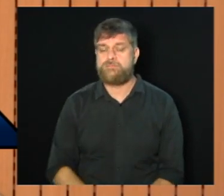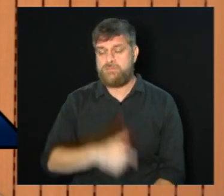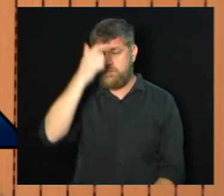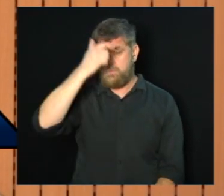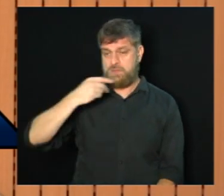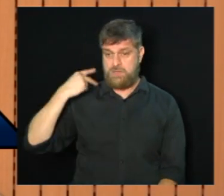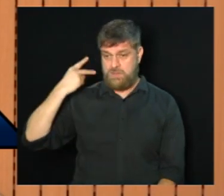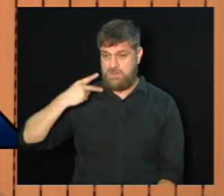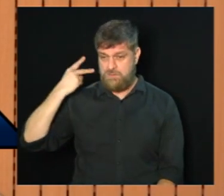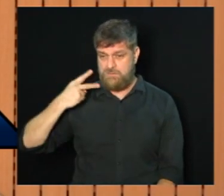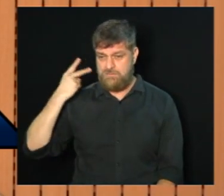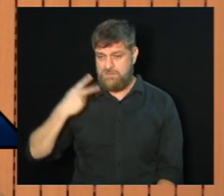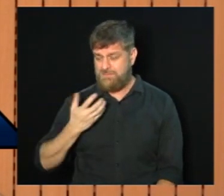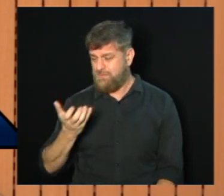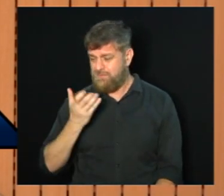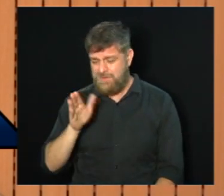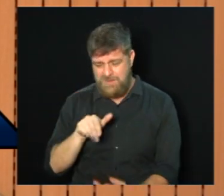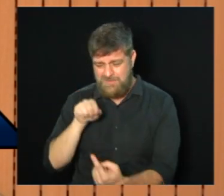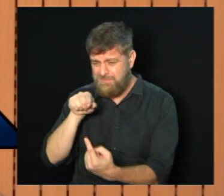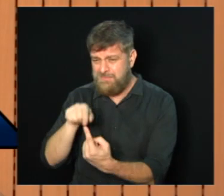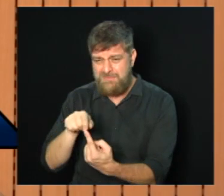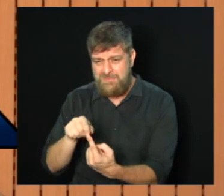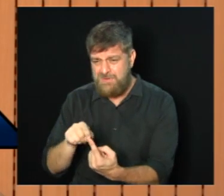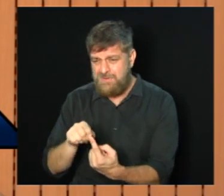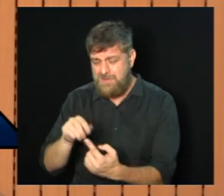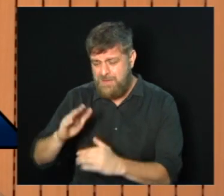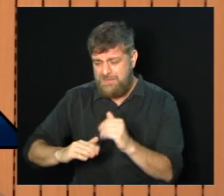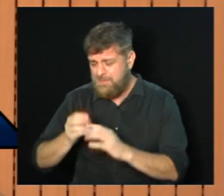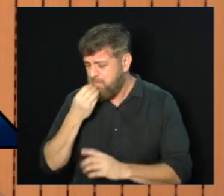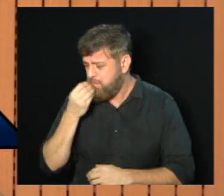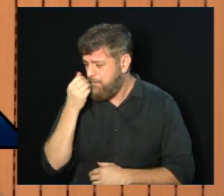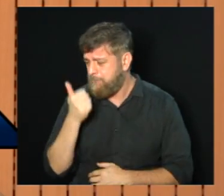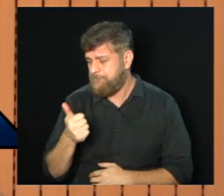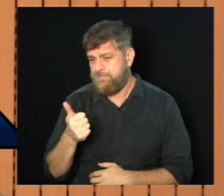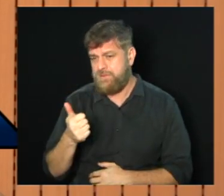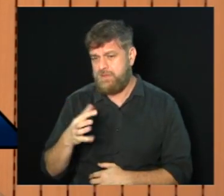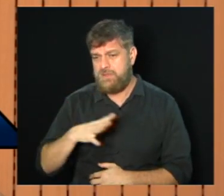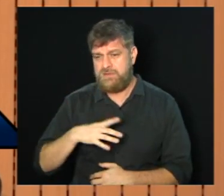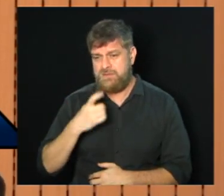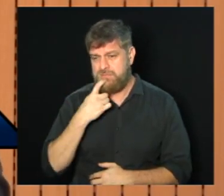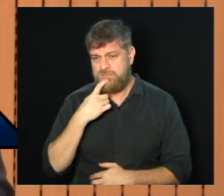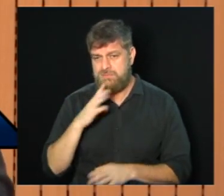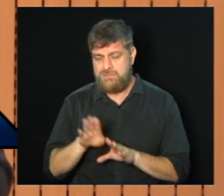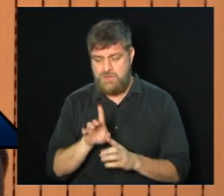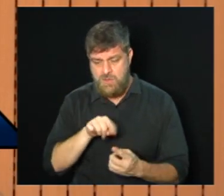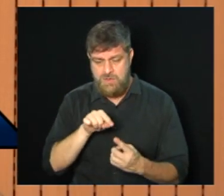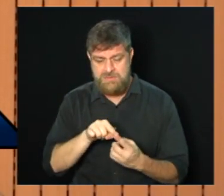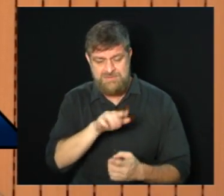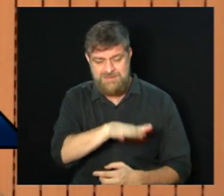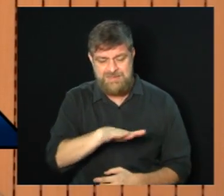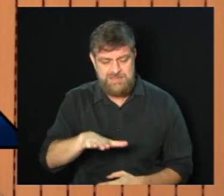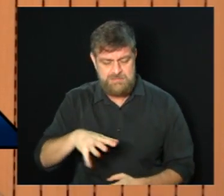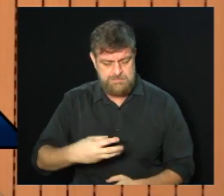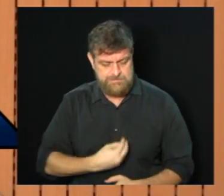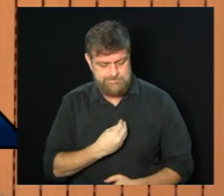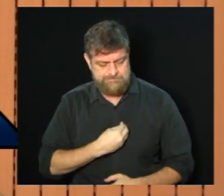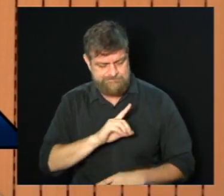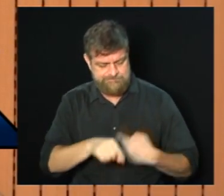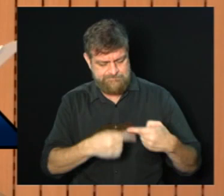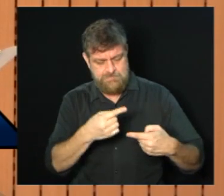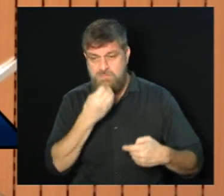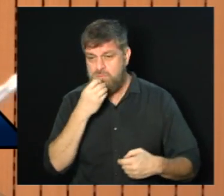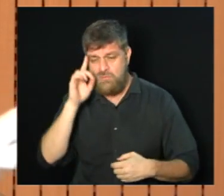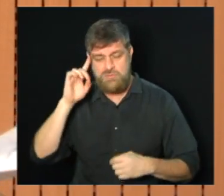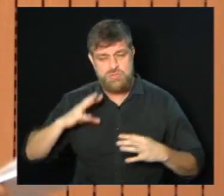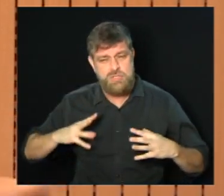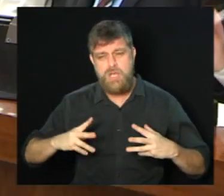vereador, que o vereador quer o bem, acima de tudo, o bem para a cidade de Campinas e o bem para as nossas crianças. Bom dia a todos.